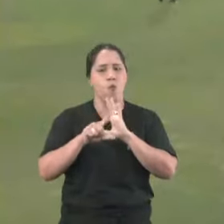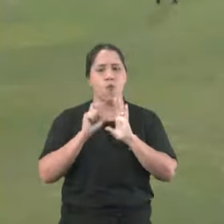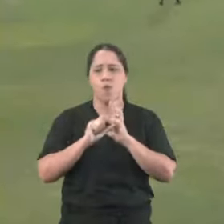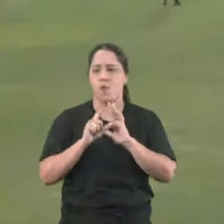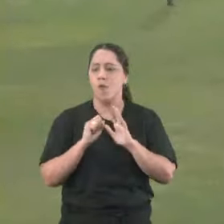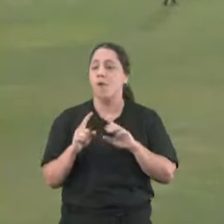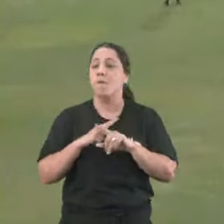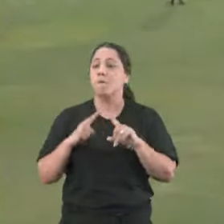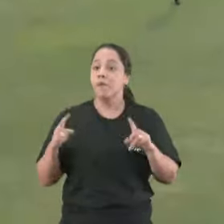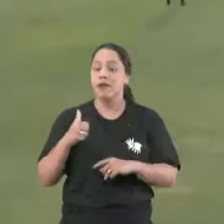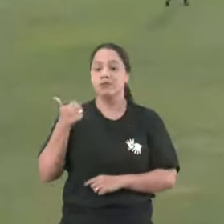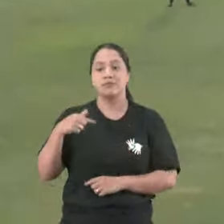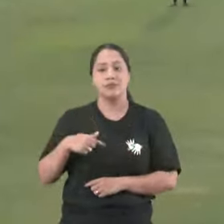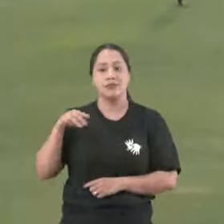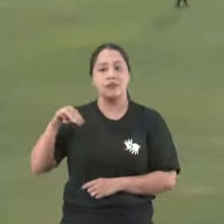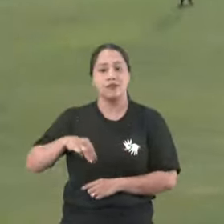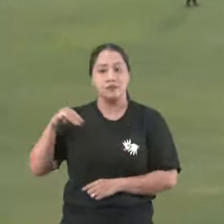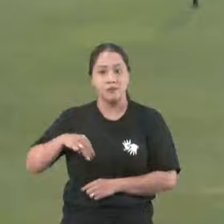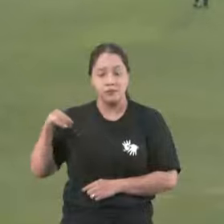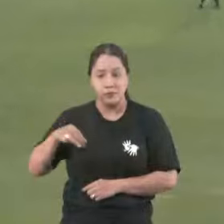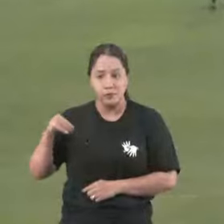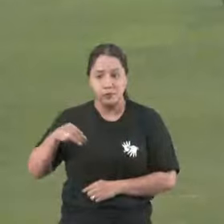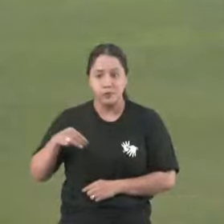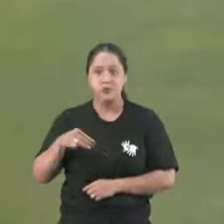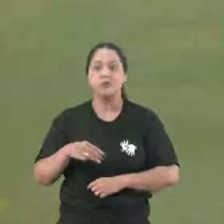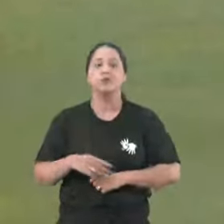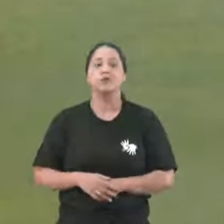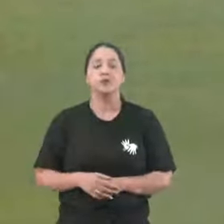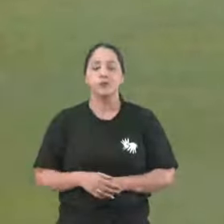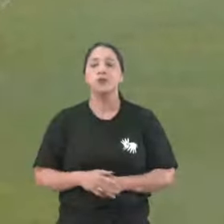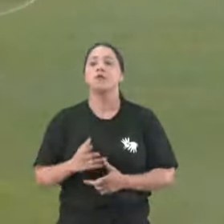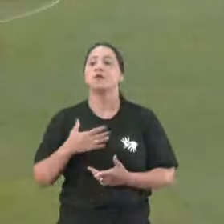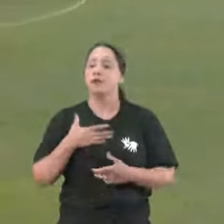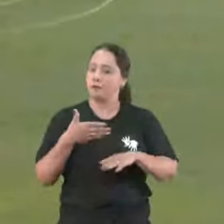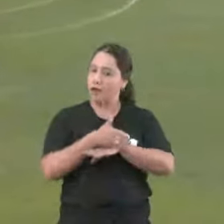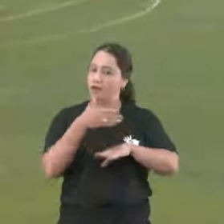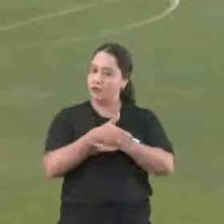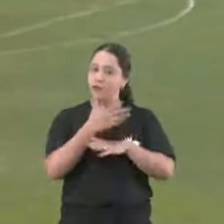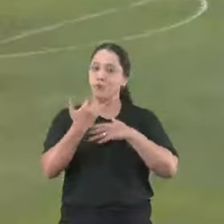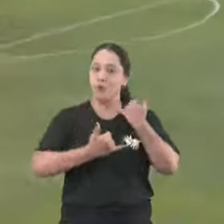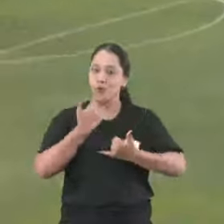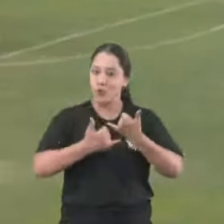Mas que em 17 minutos, pouco participou do jogo, né?